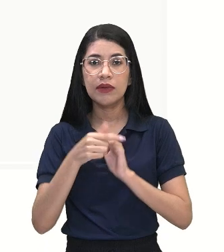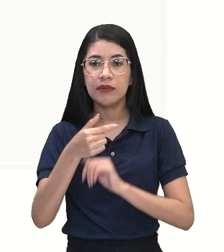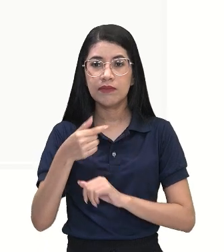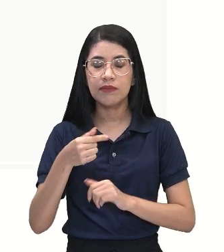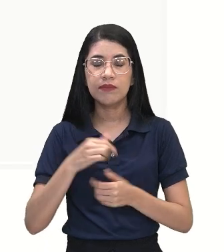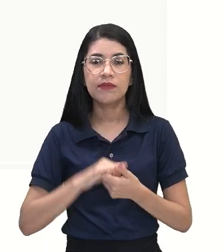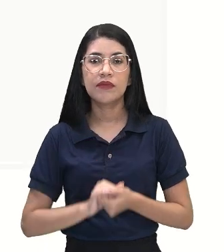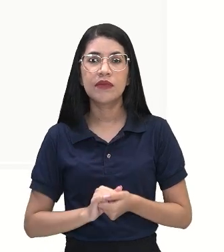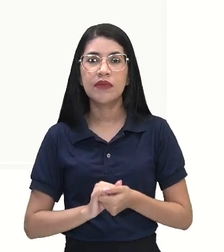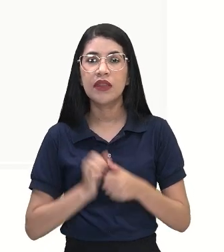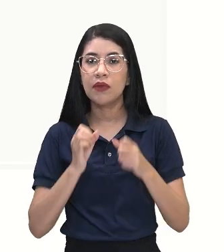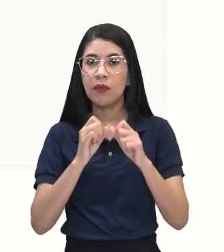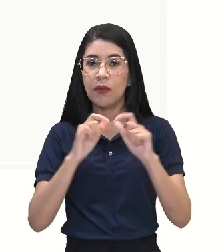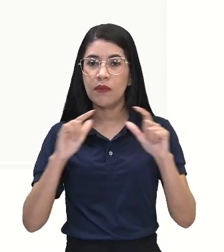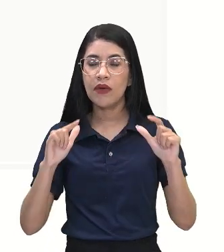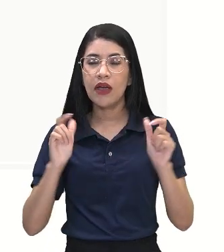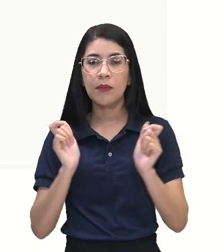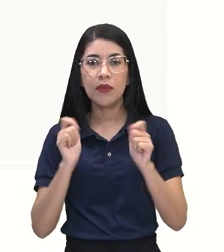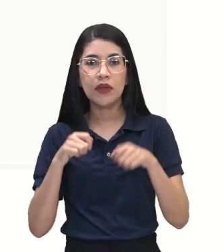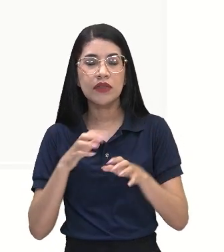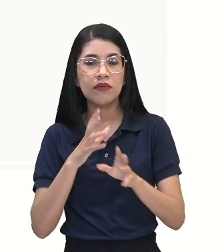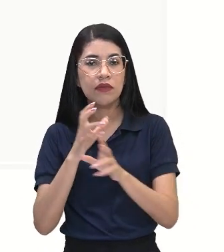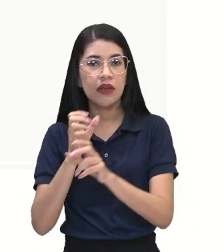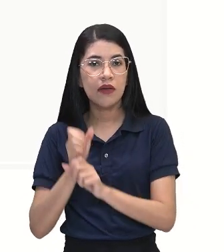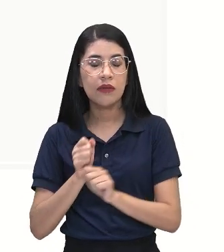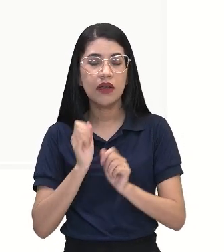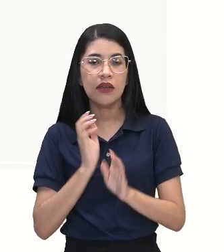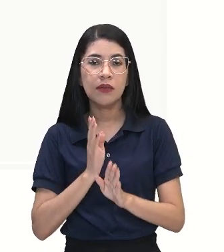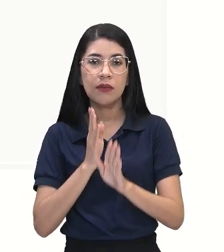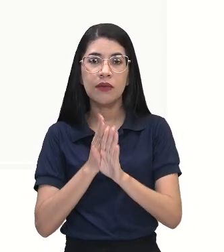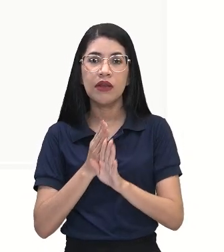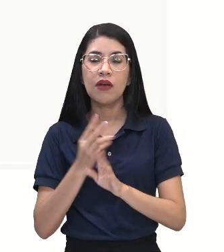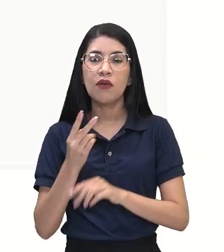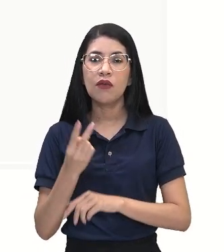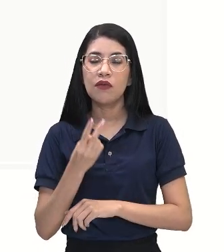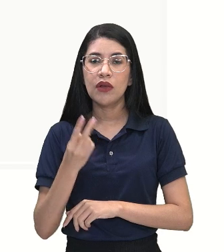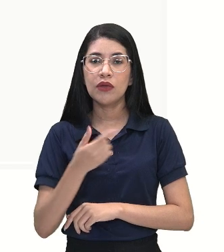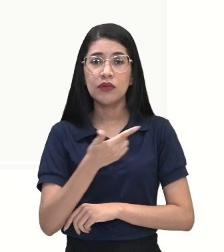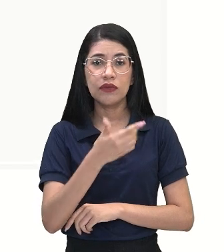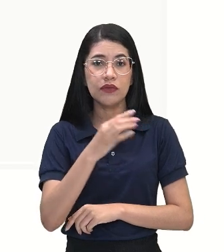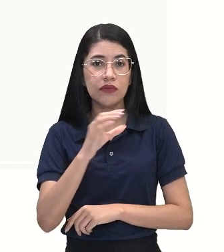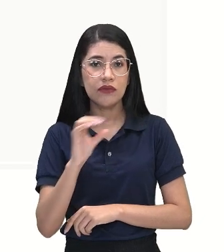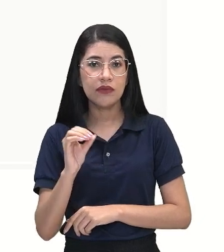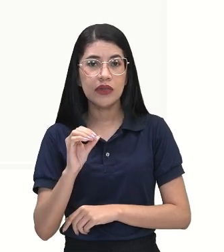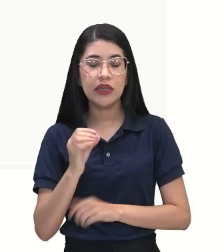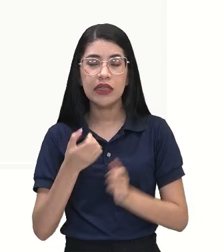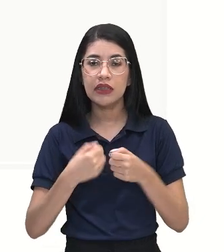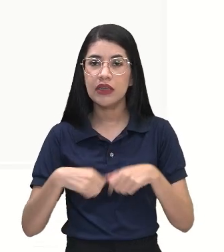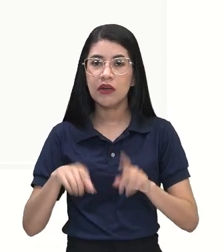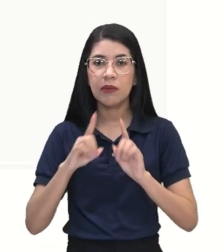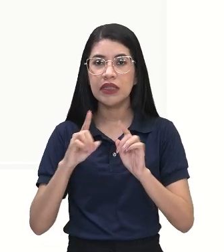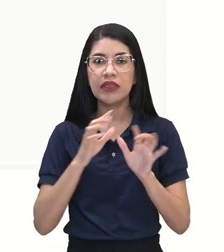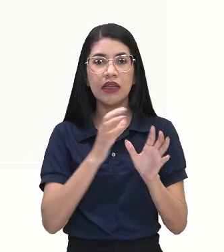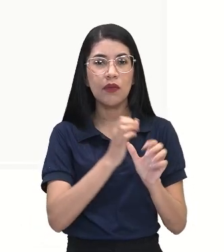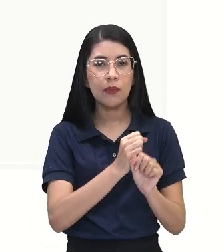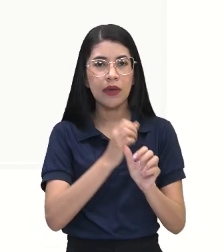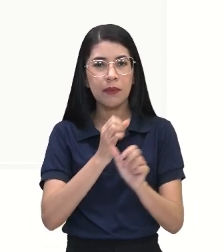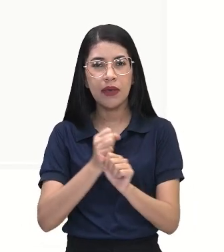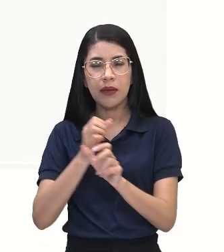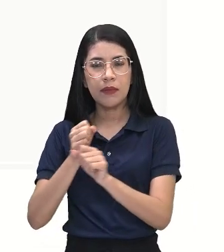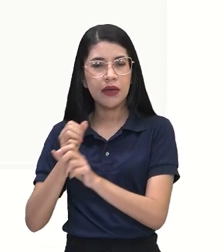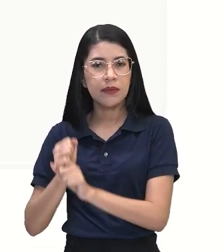com isso aqui, eu consigo encontrar o 20º termo e não vai precisar eu ficar fazendo soma,